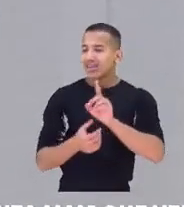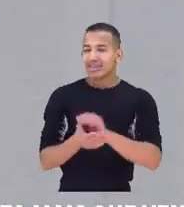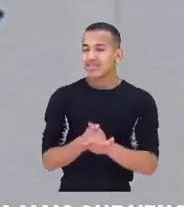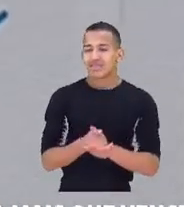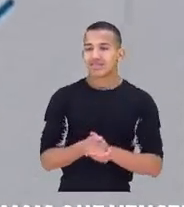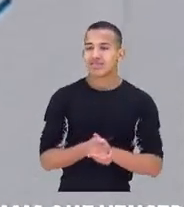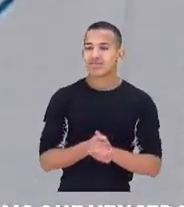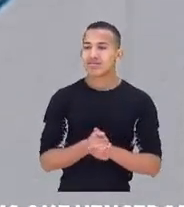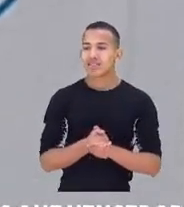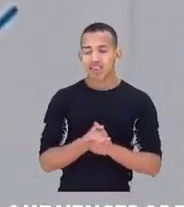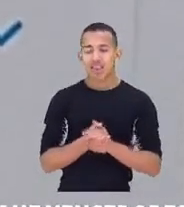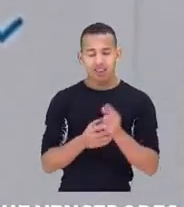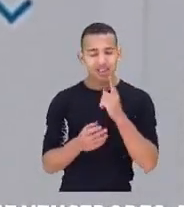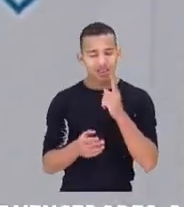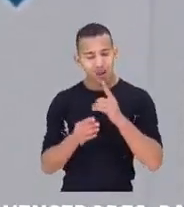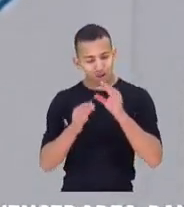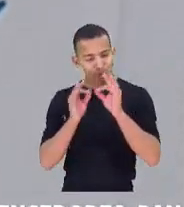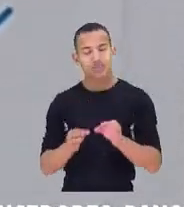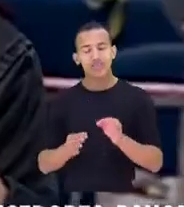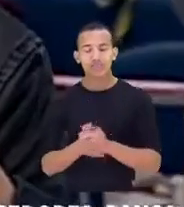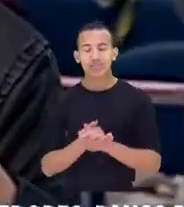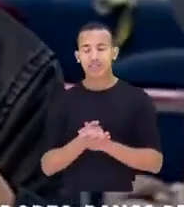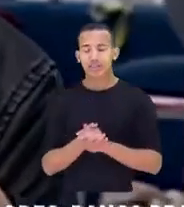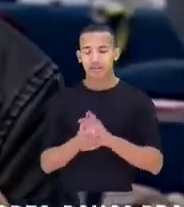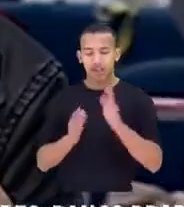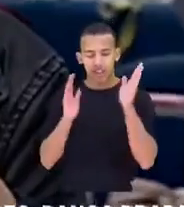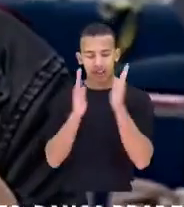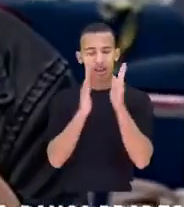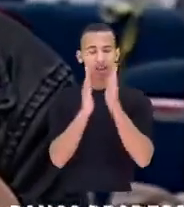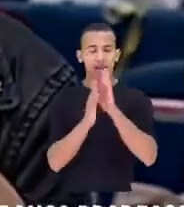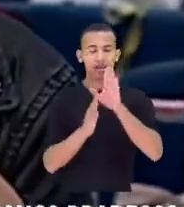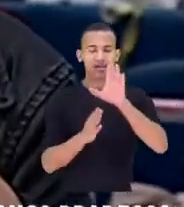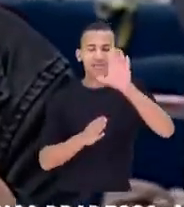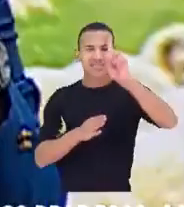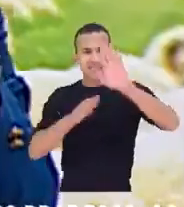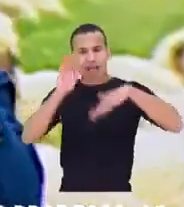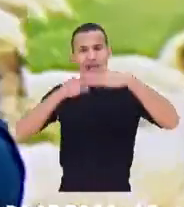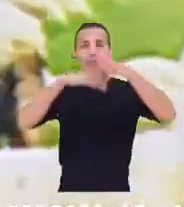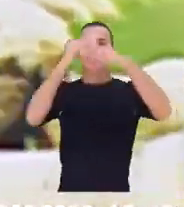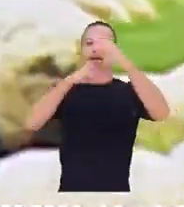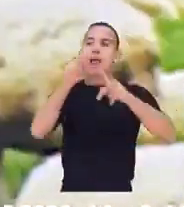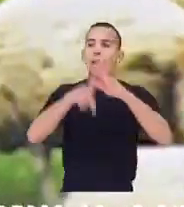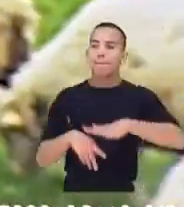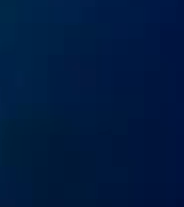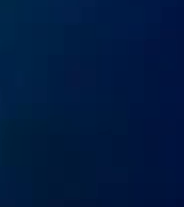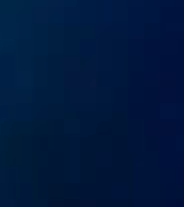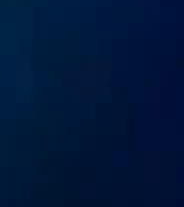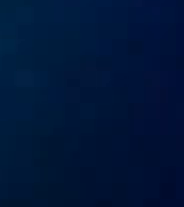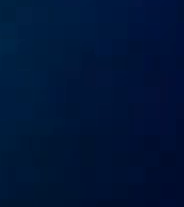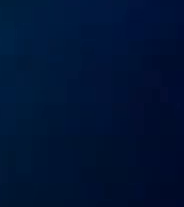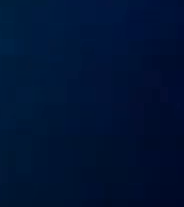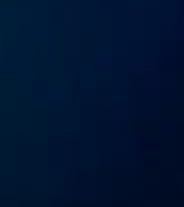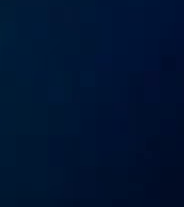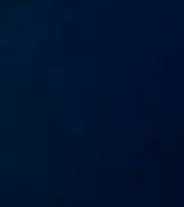com certeza. Diga glória a Deus. Glória a Deus. Prospera, povo de Deus, prospera. Prospera.